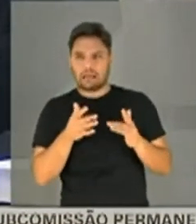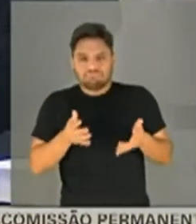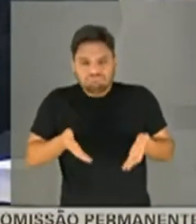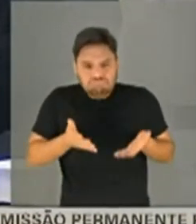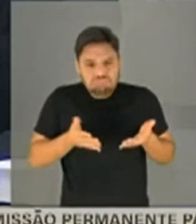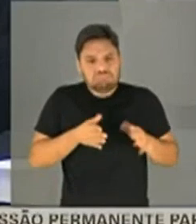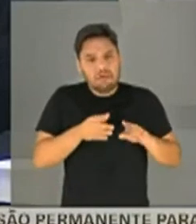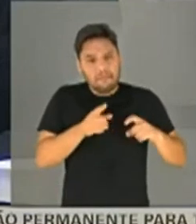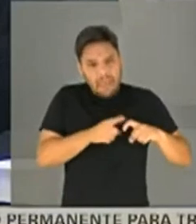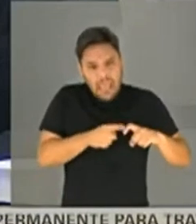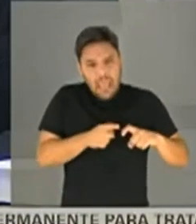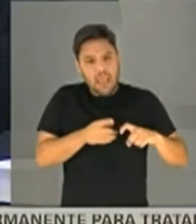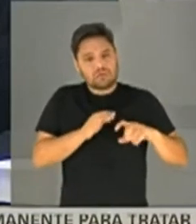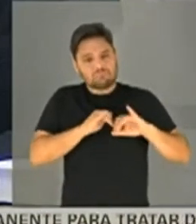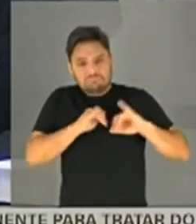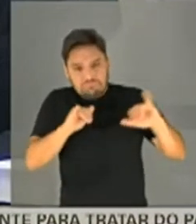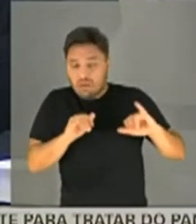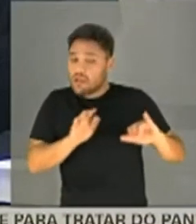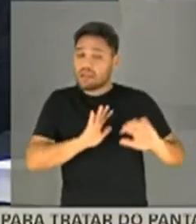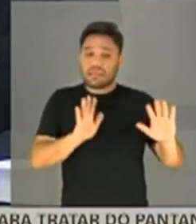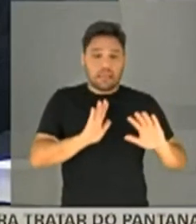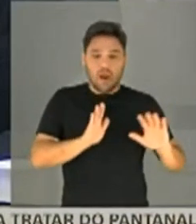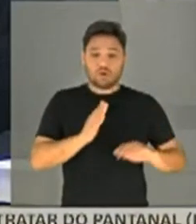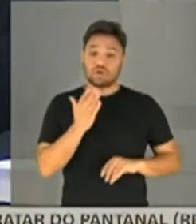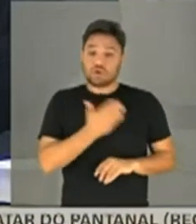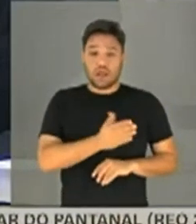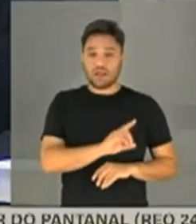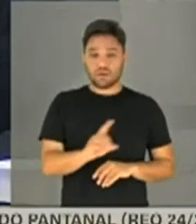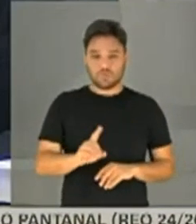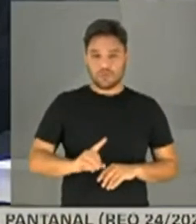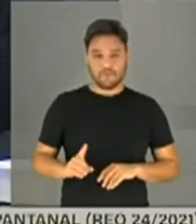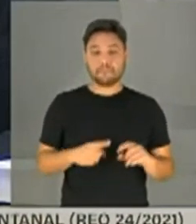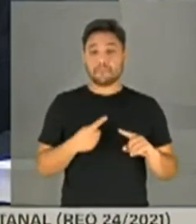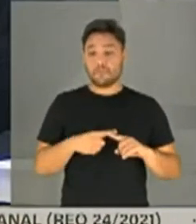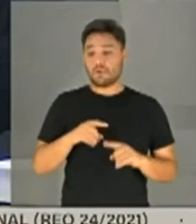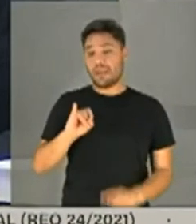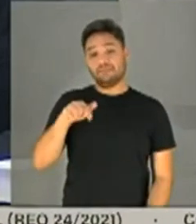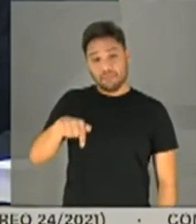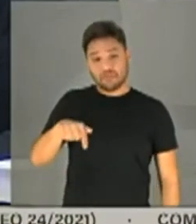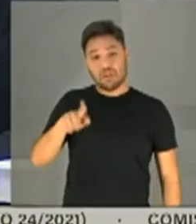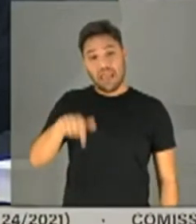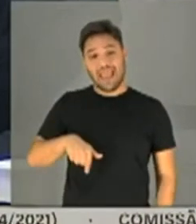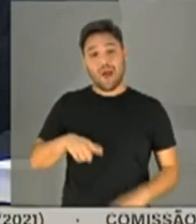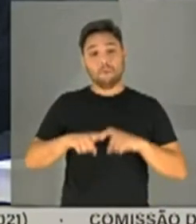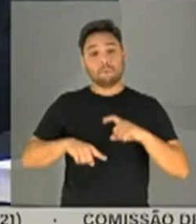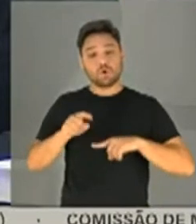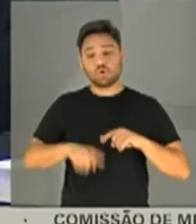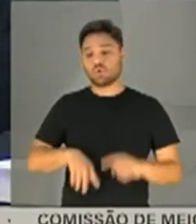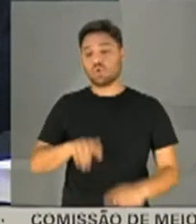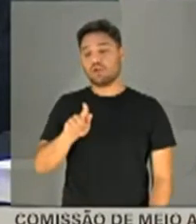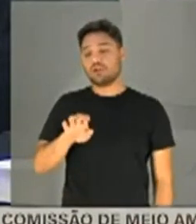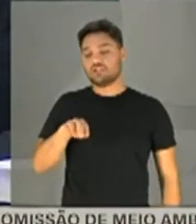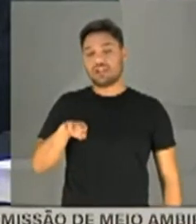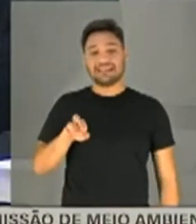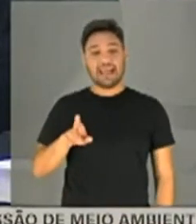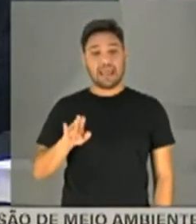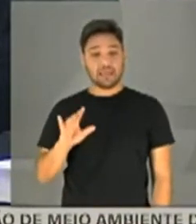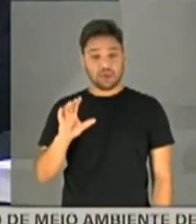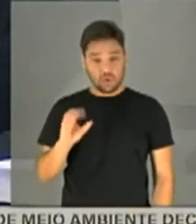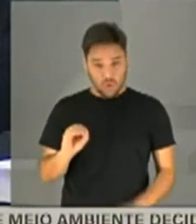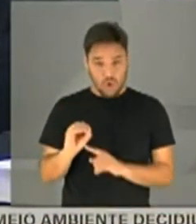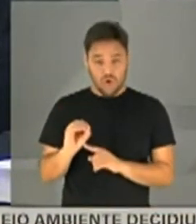médica diretamente com os profissionais de saúde, até porque a ivermectina é um produto genérico. Então, não